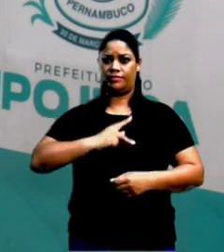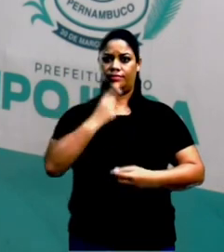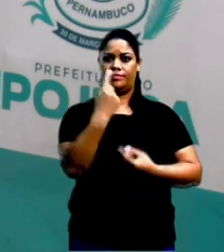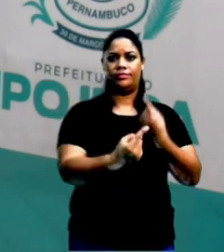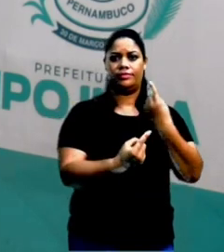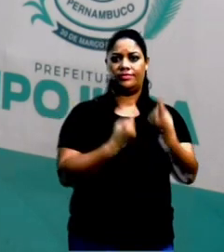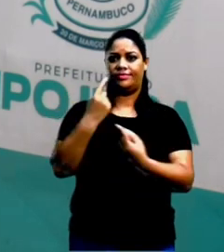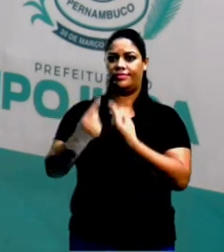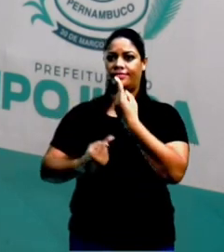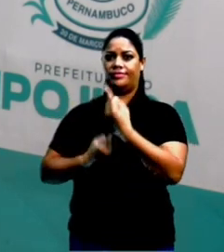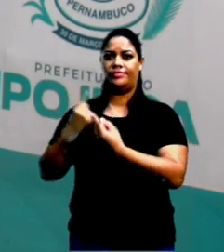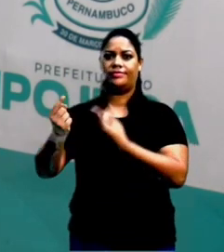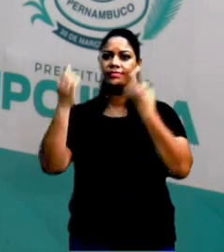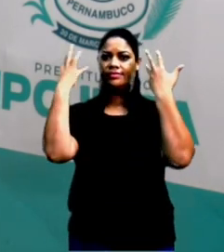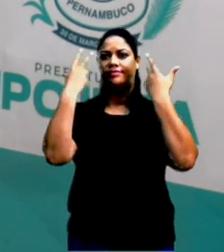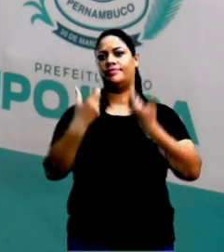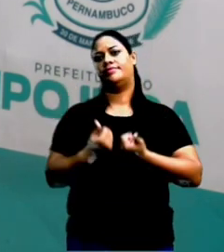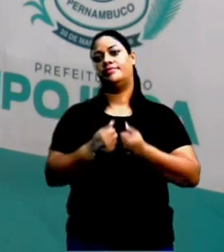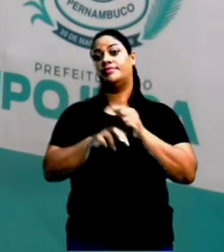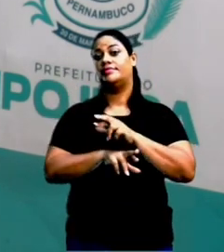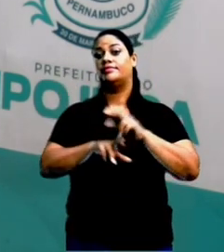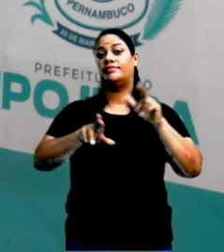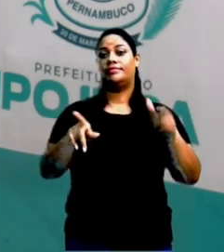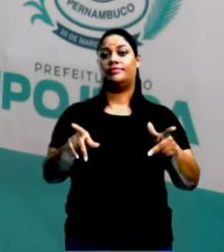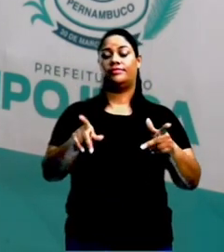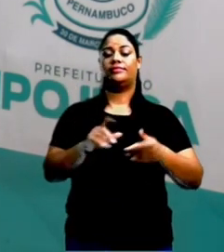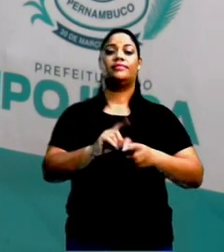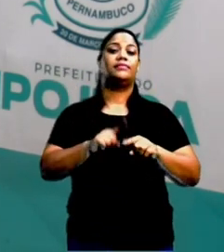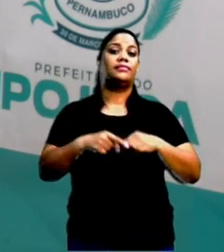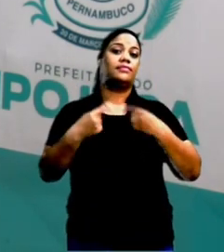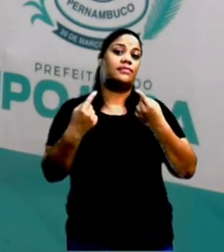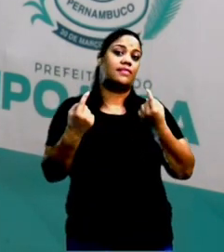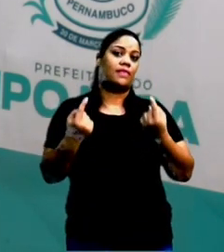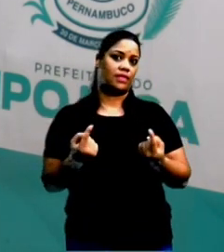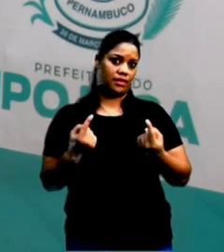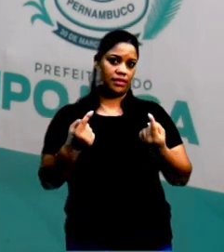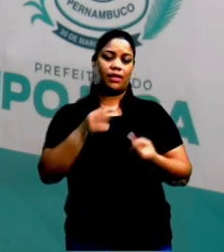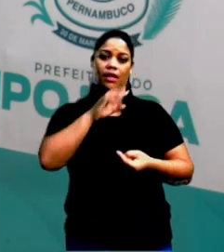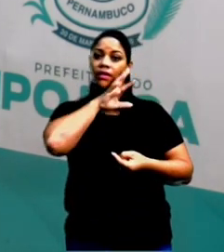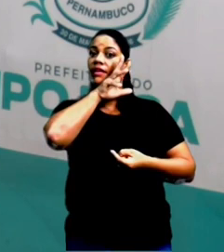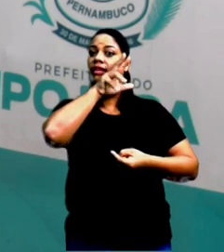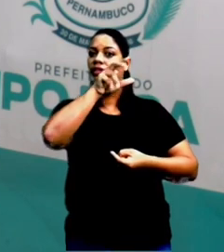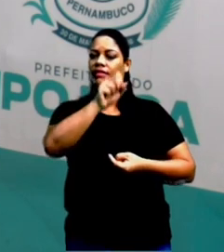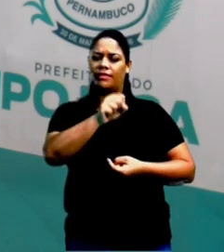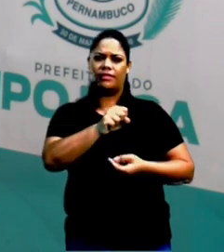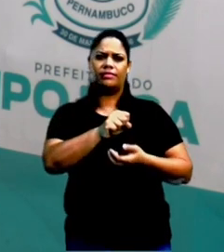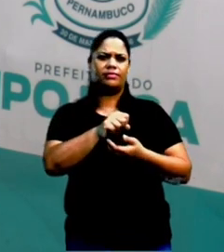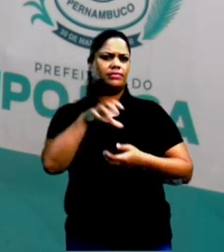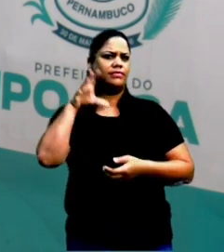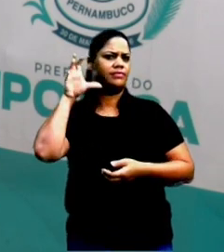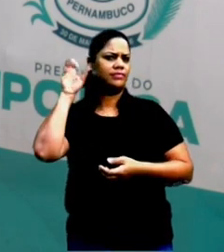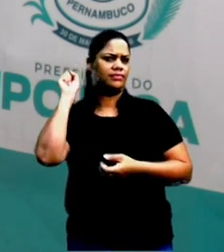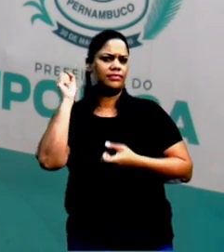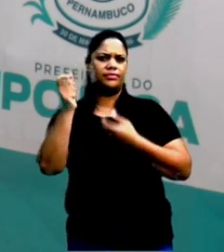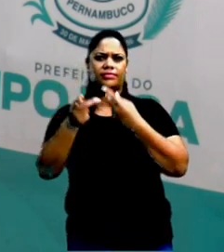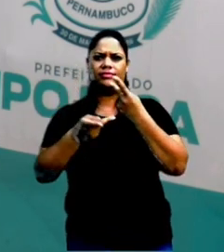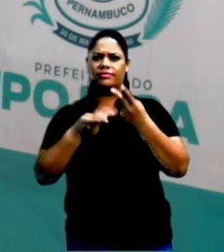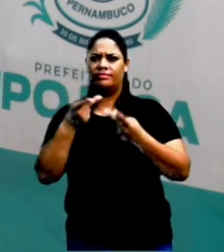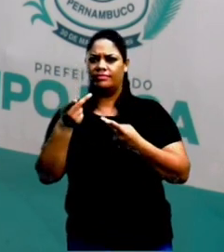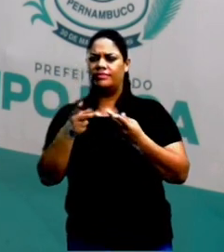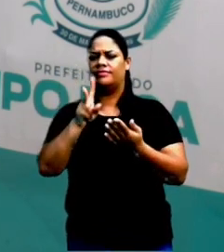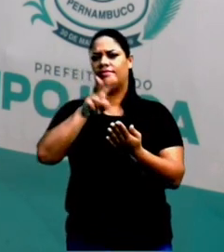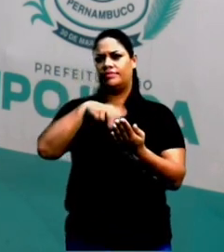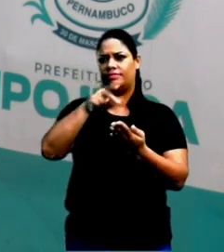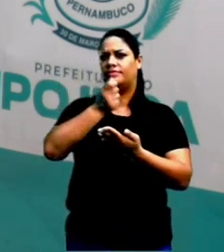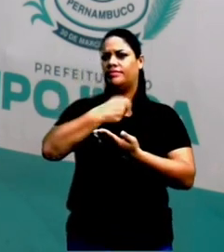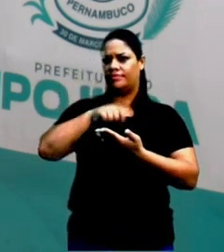dia a dia deles, diferente. Mas o leão, ao escutar o que os animais liam para ele, o que